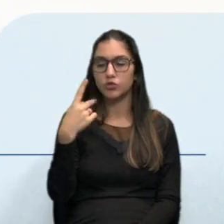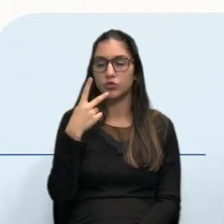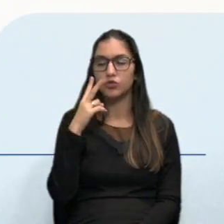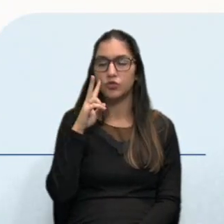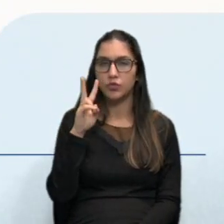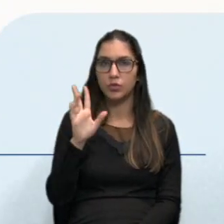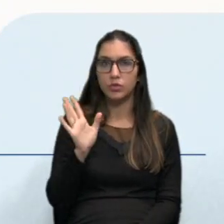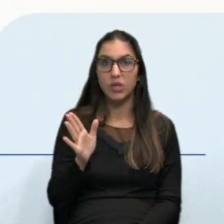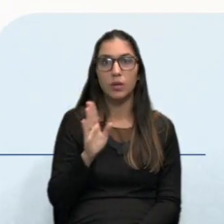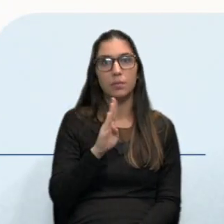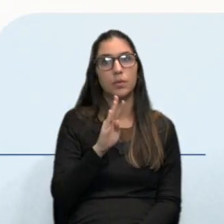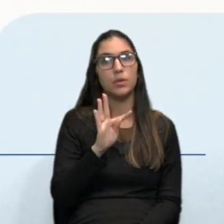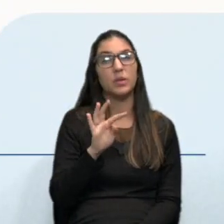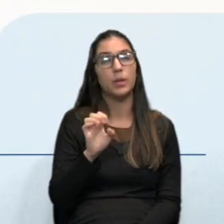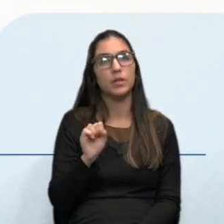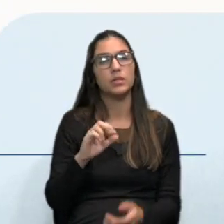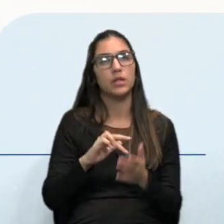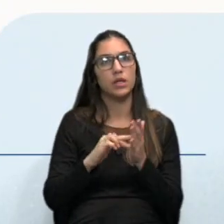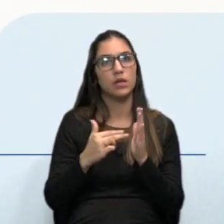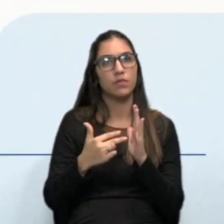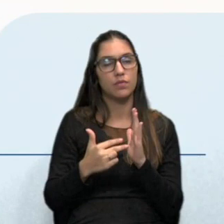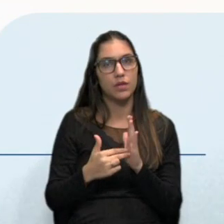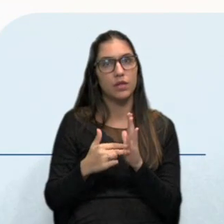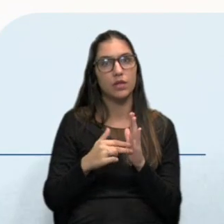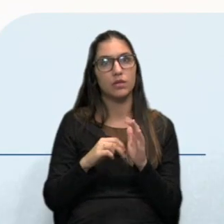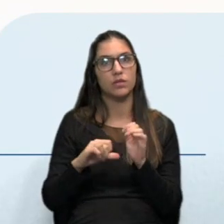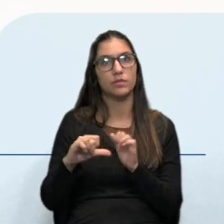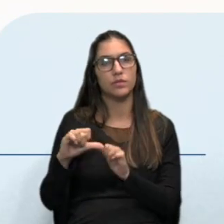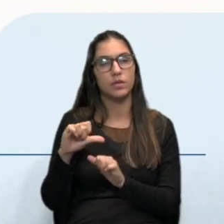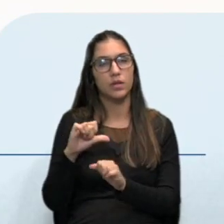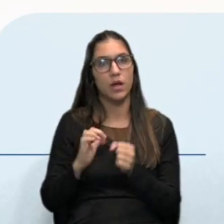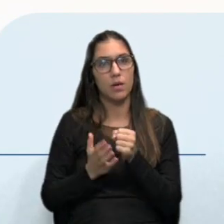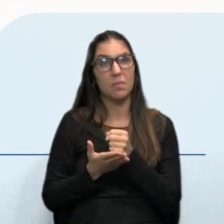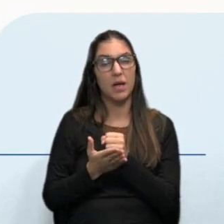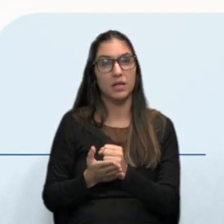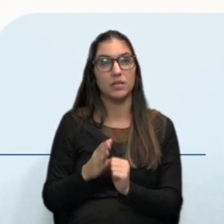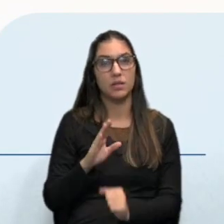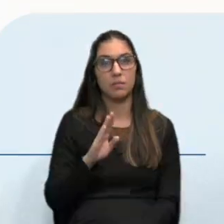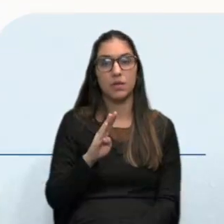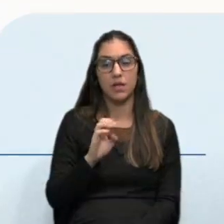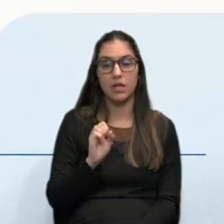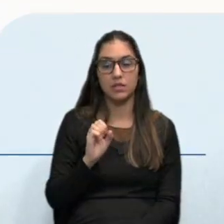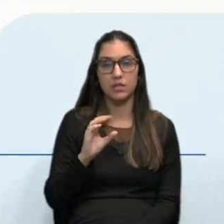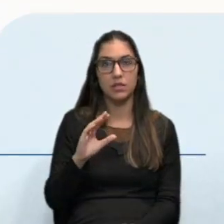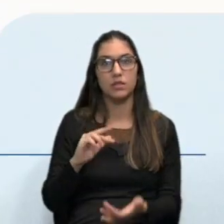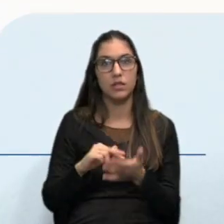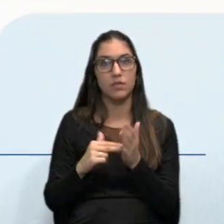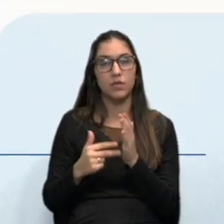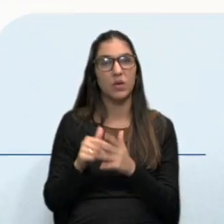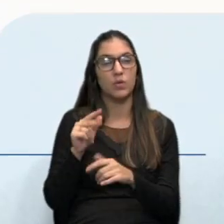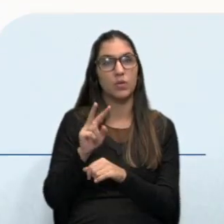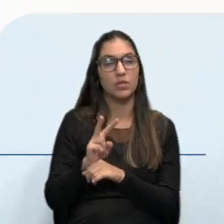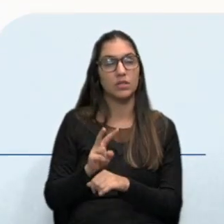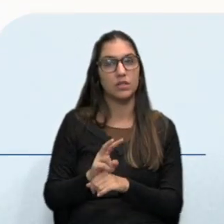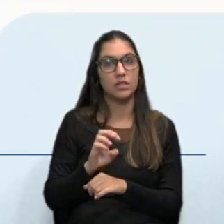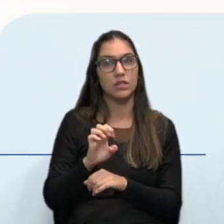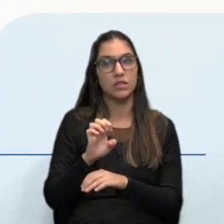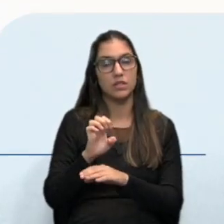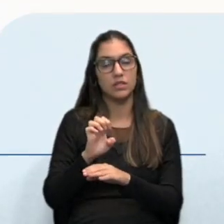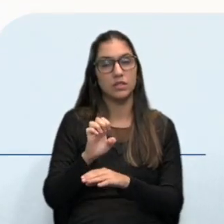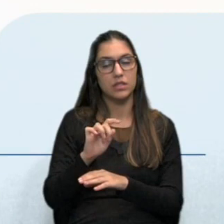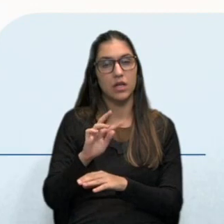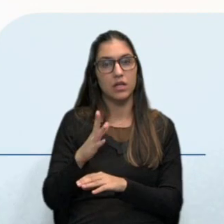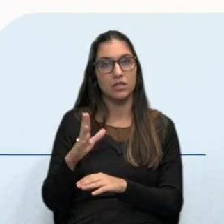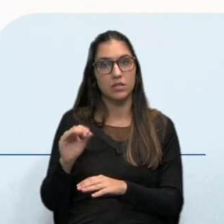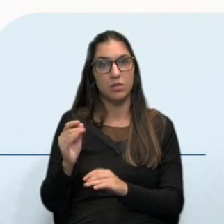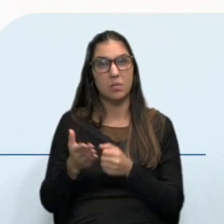ver, BTS significa estação transceptora base, BSC significa controlador de estação base. Então você está